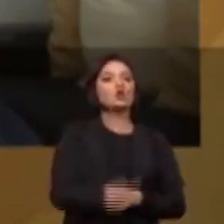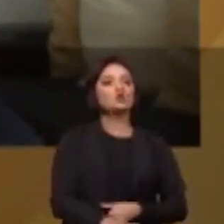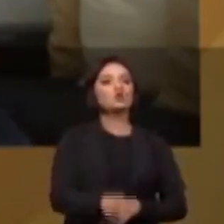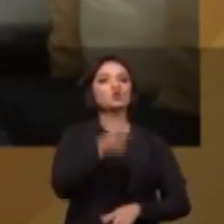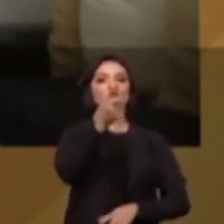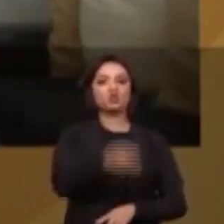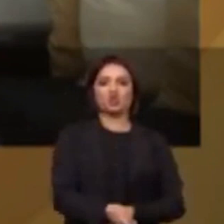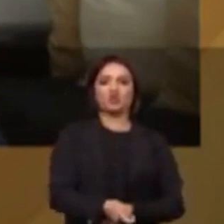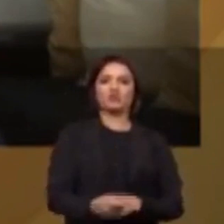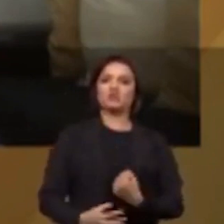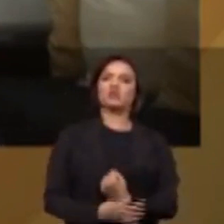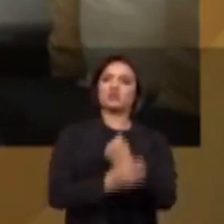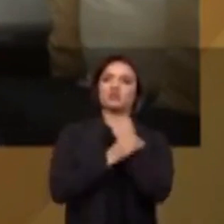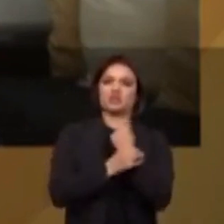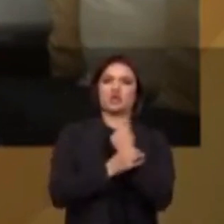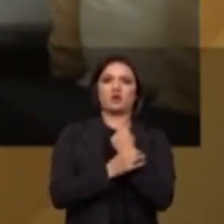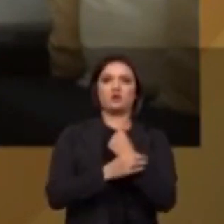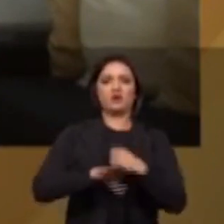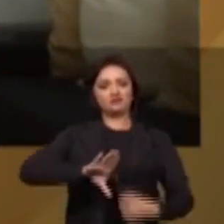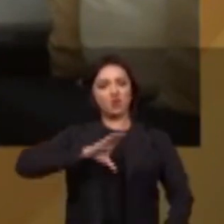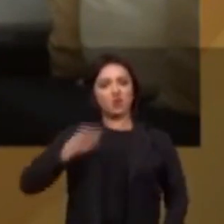Coagir, atacar,